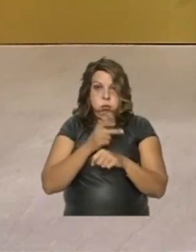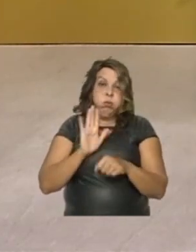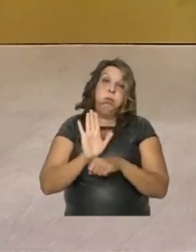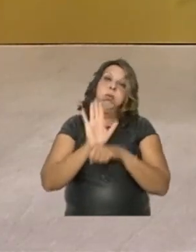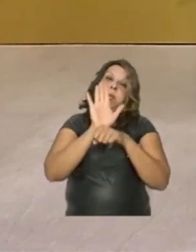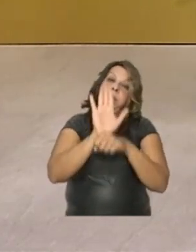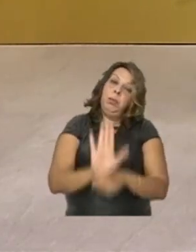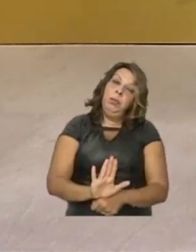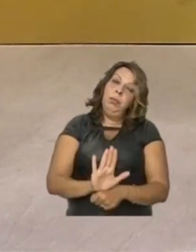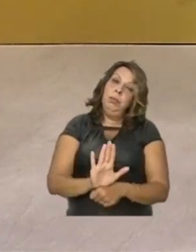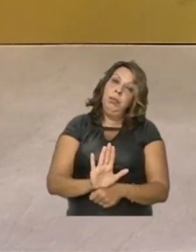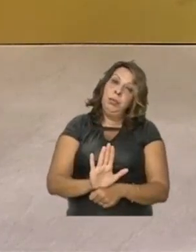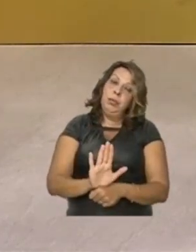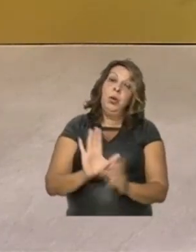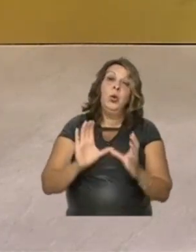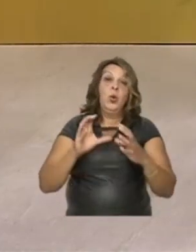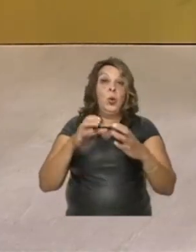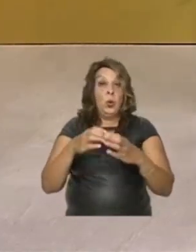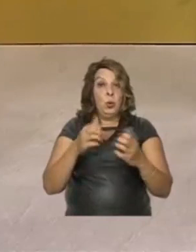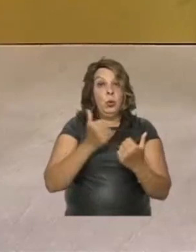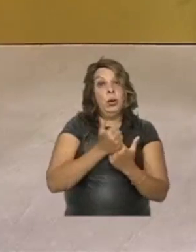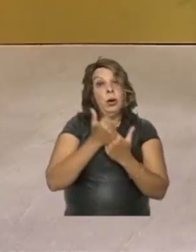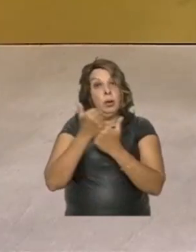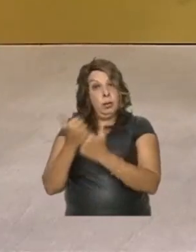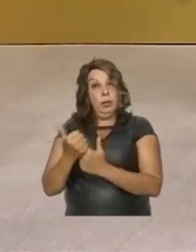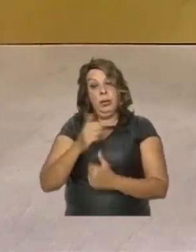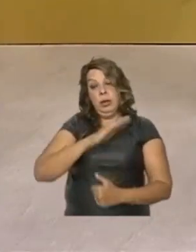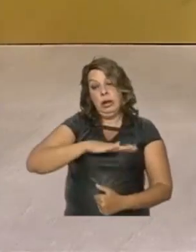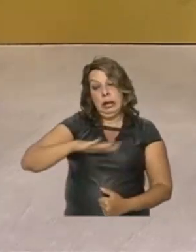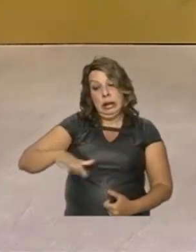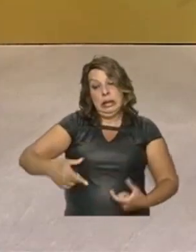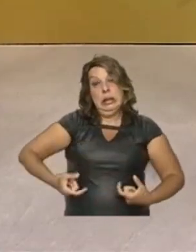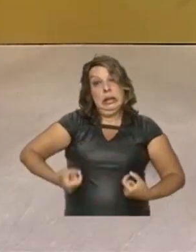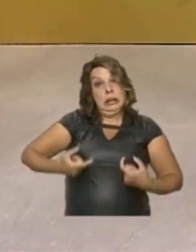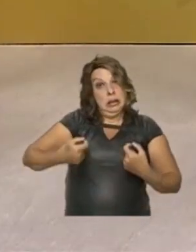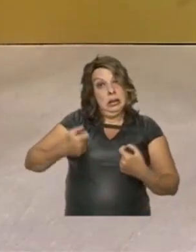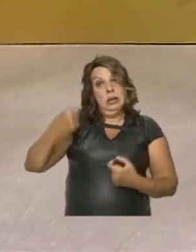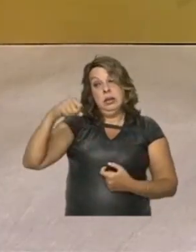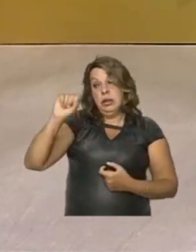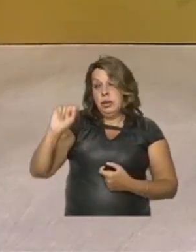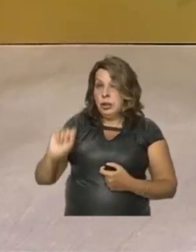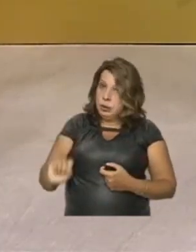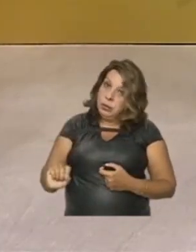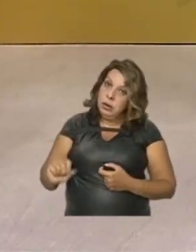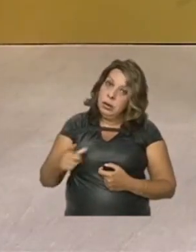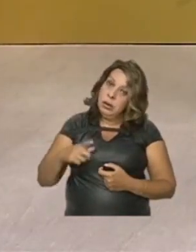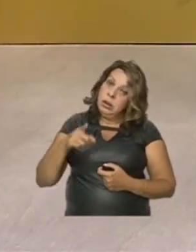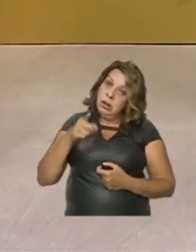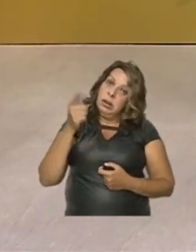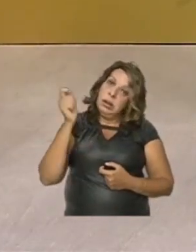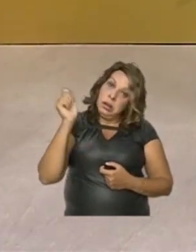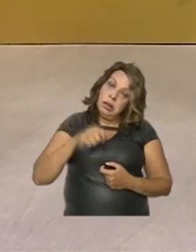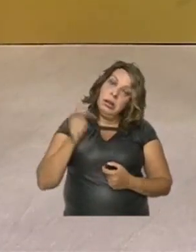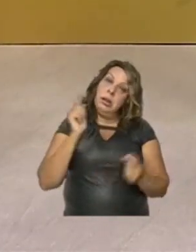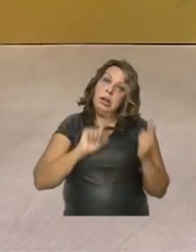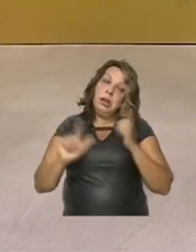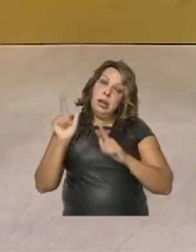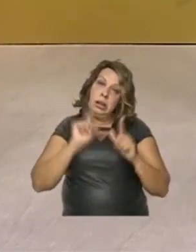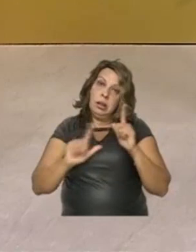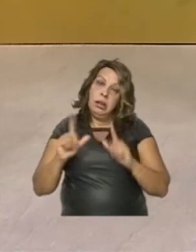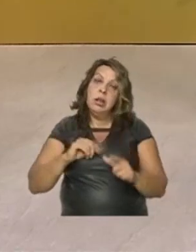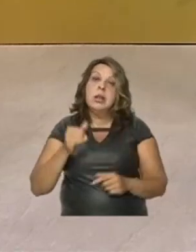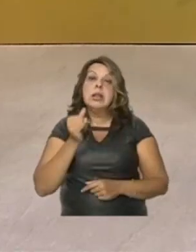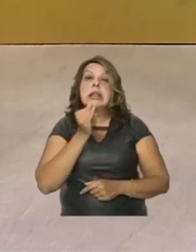Apoio à Criança com Câncer de Sergipe, né? É isso aí, ó. Quem faz isso pode também ter a felicidade de ser contemplado. Quem foi